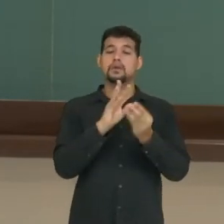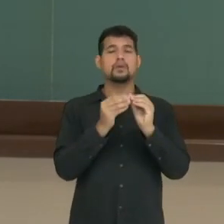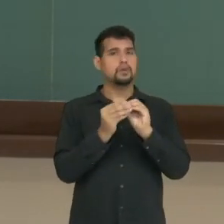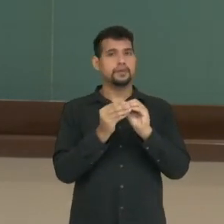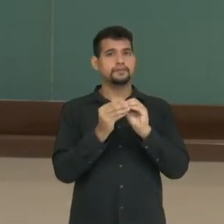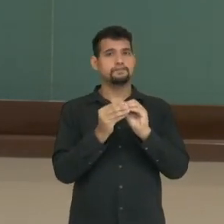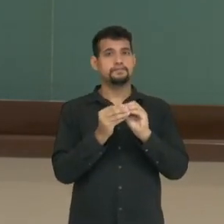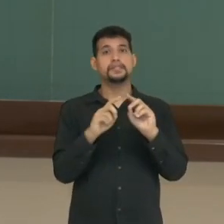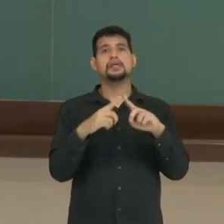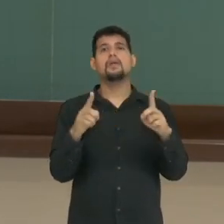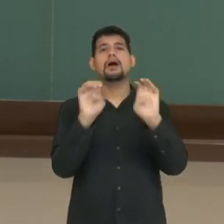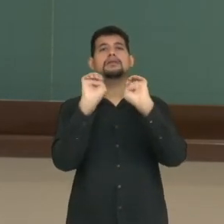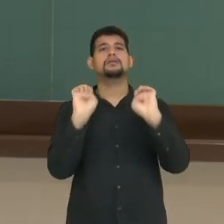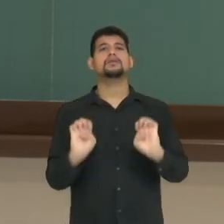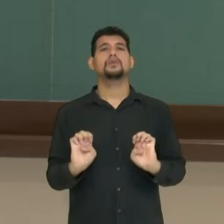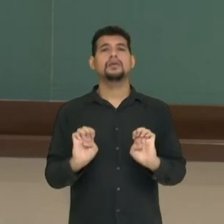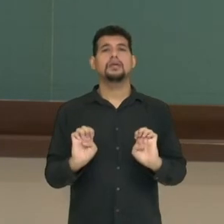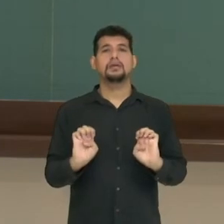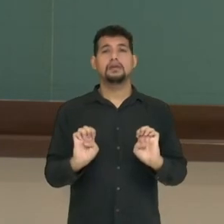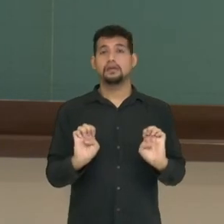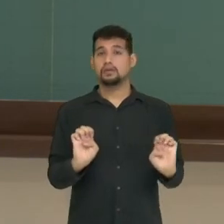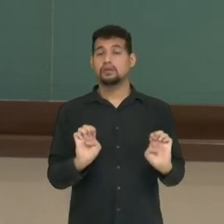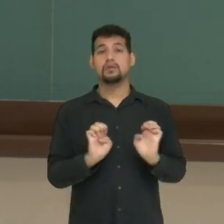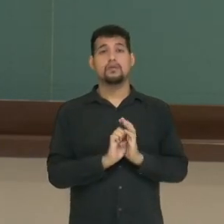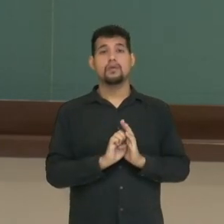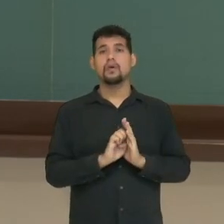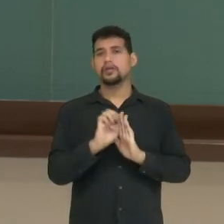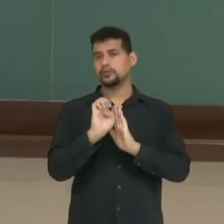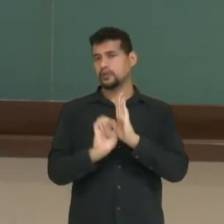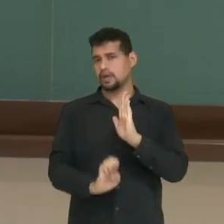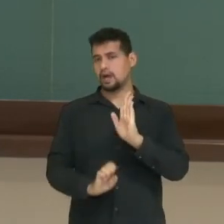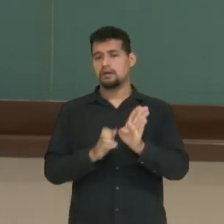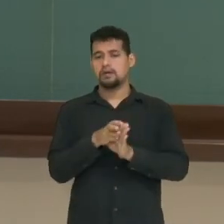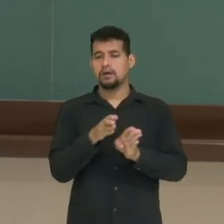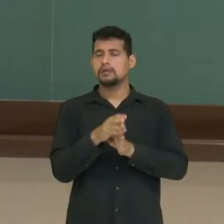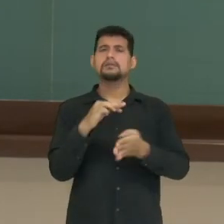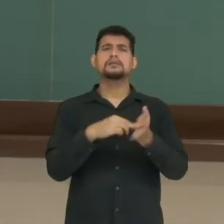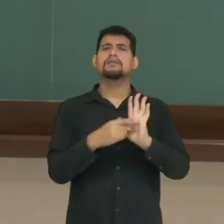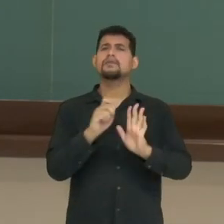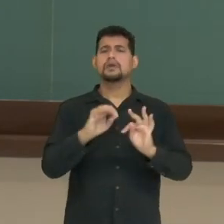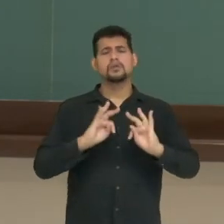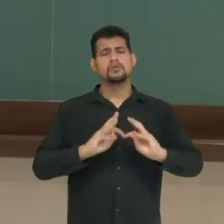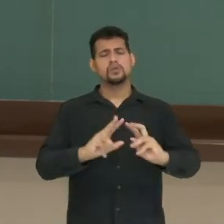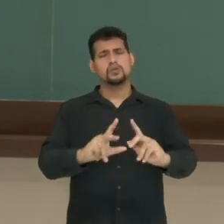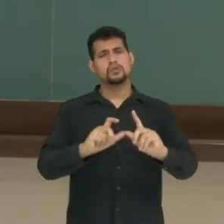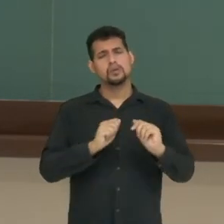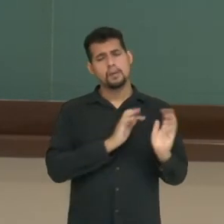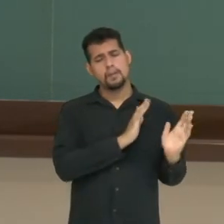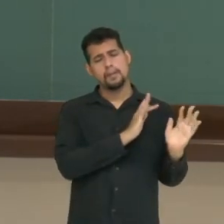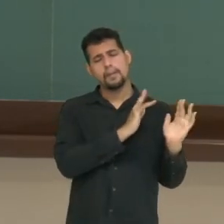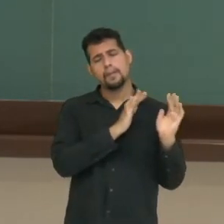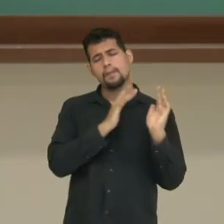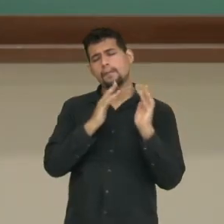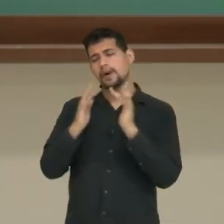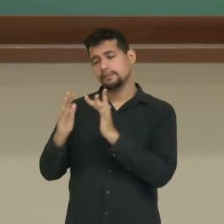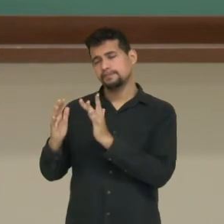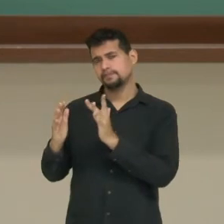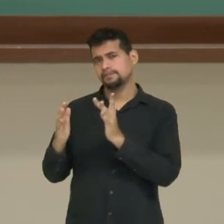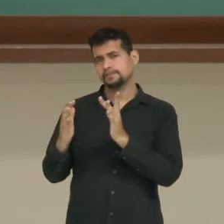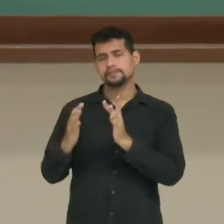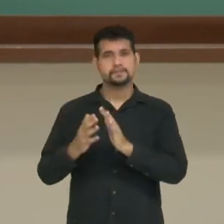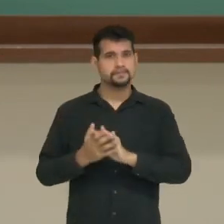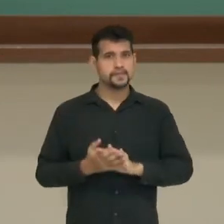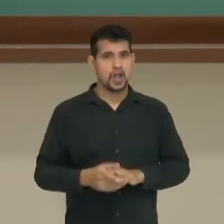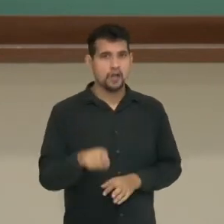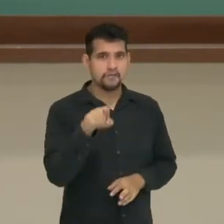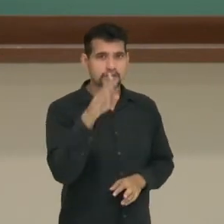Então, a estrutura do editorial perpassa por todos esses pontos. E aí, você